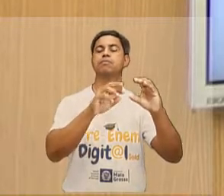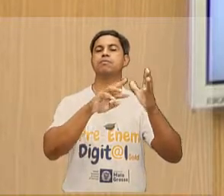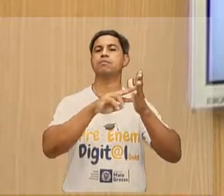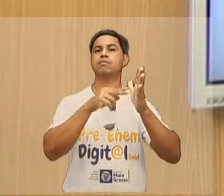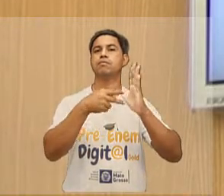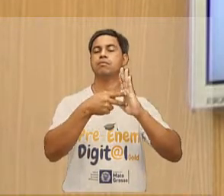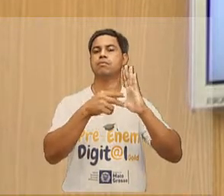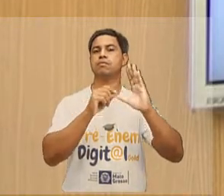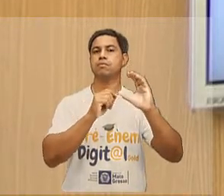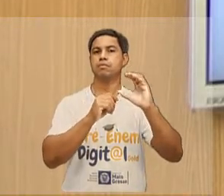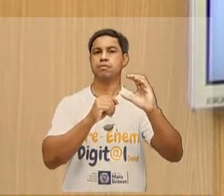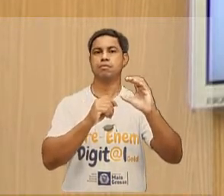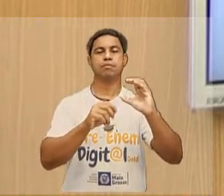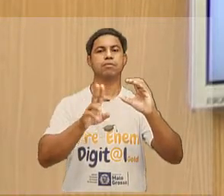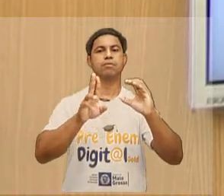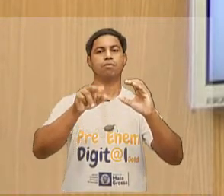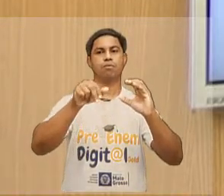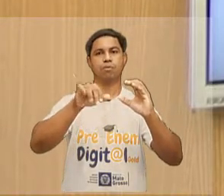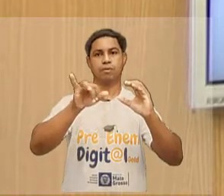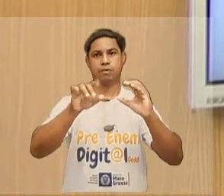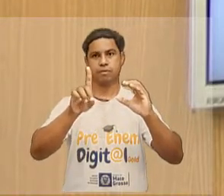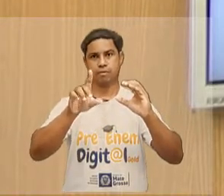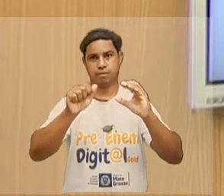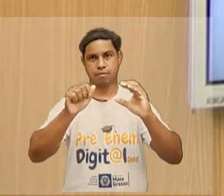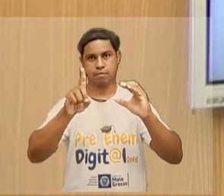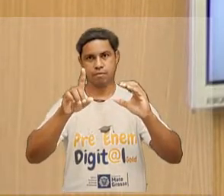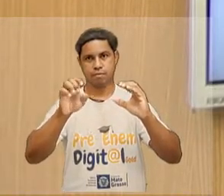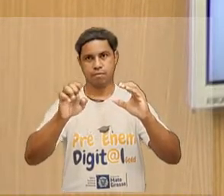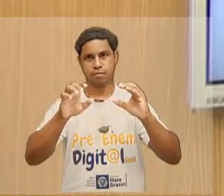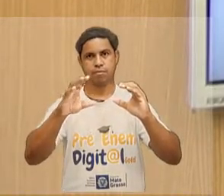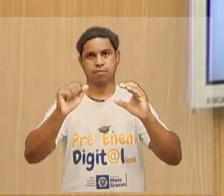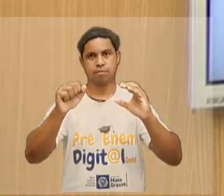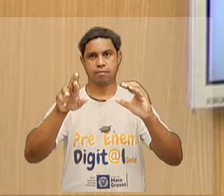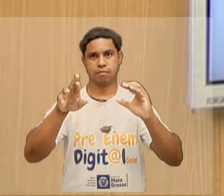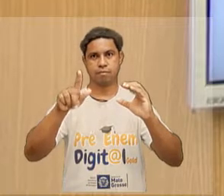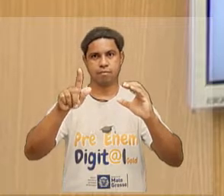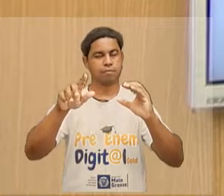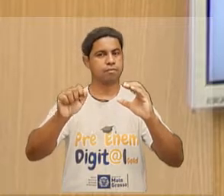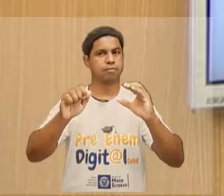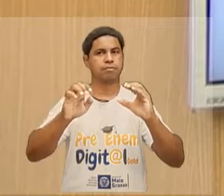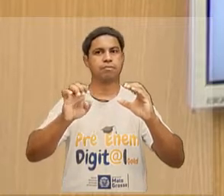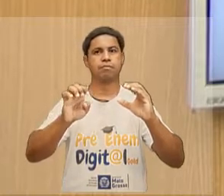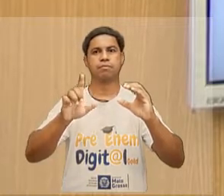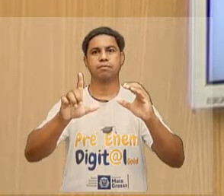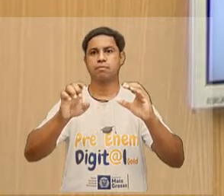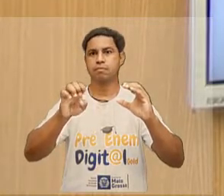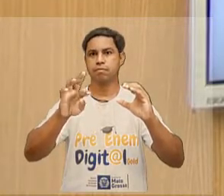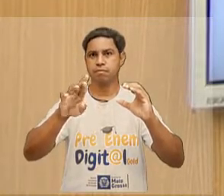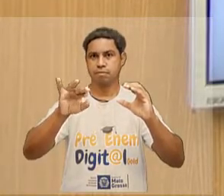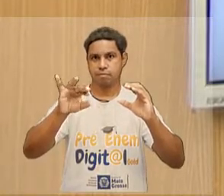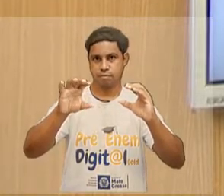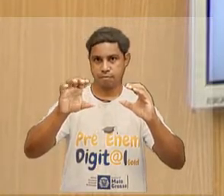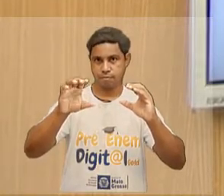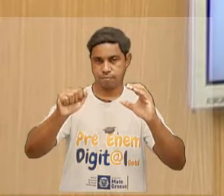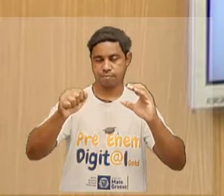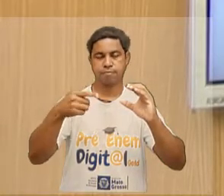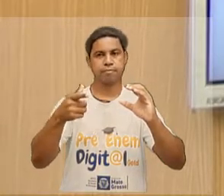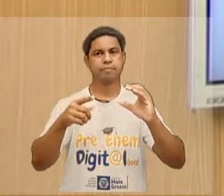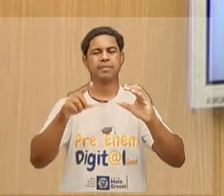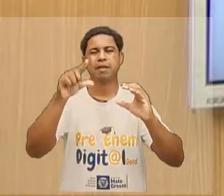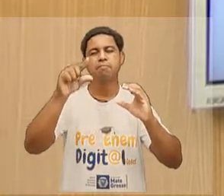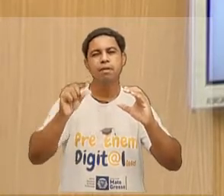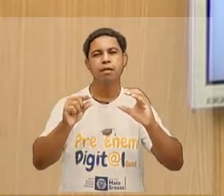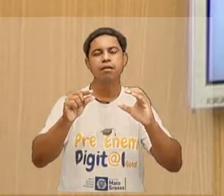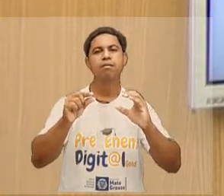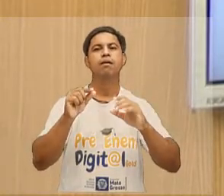significa a unidade da carga elétrica mais um micro Coulomb. Então, o micro é um prefixo, é 10